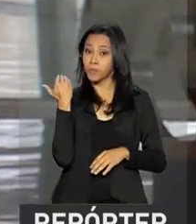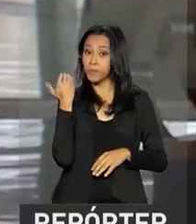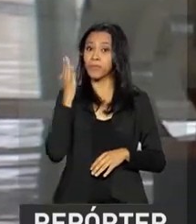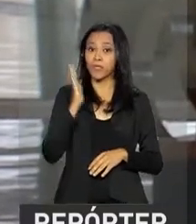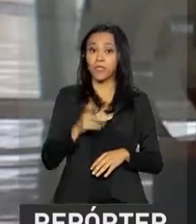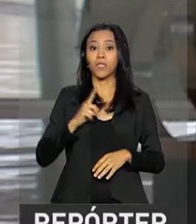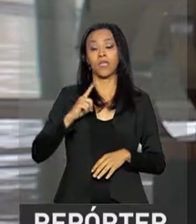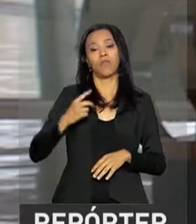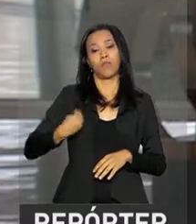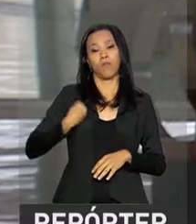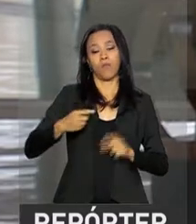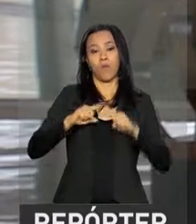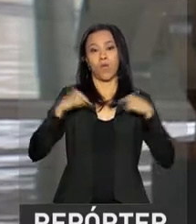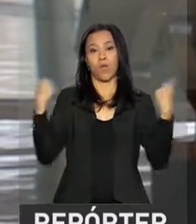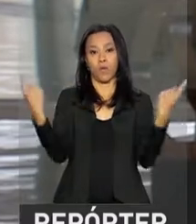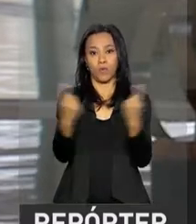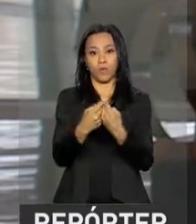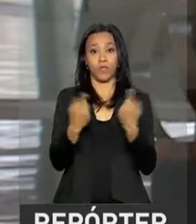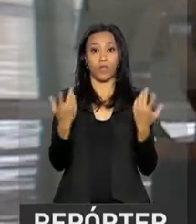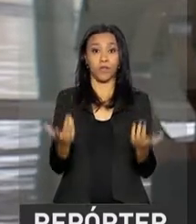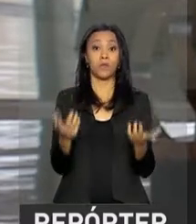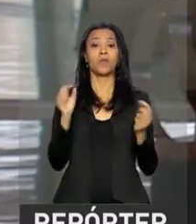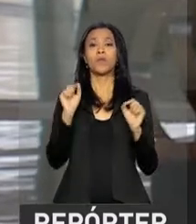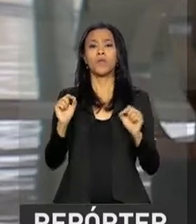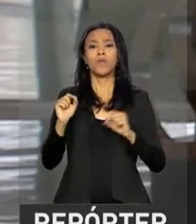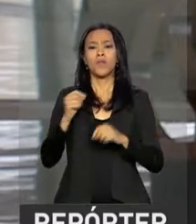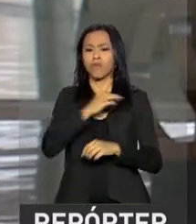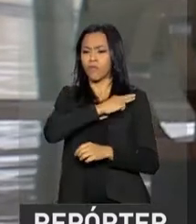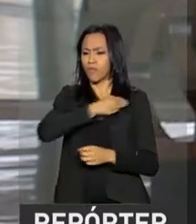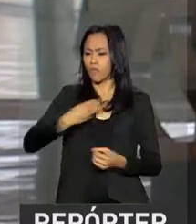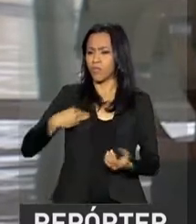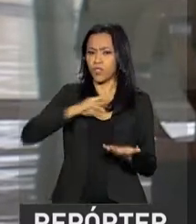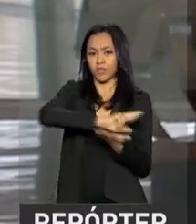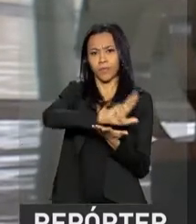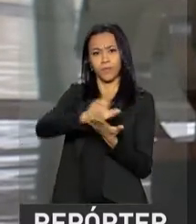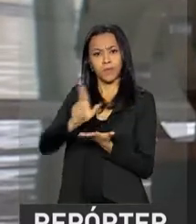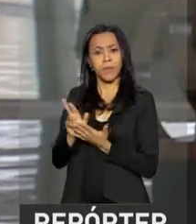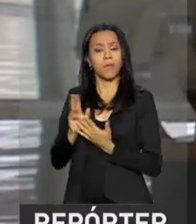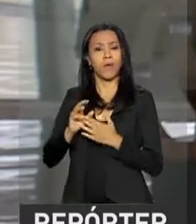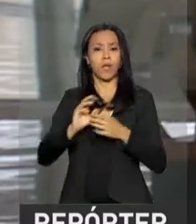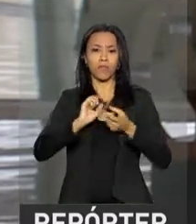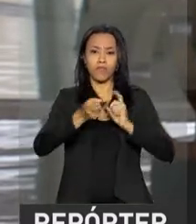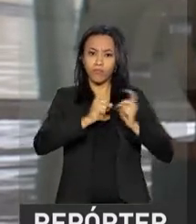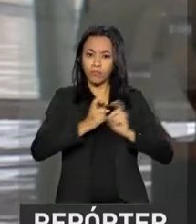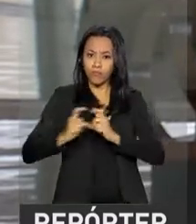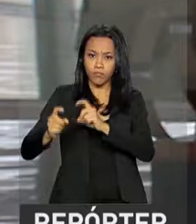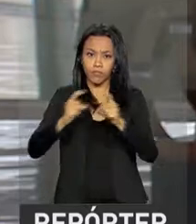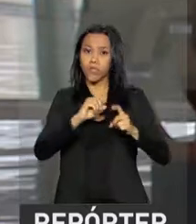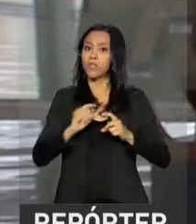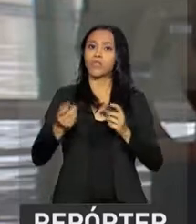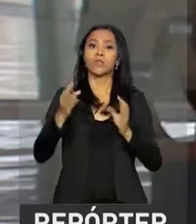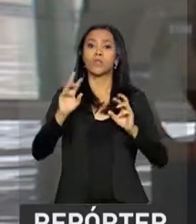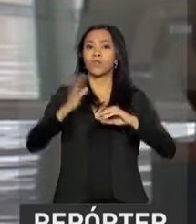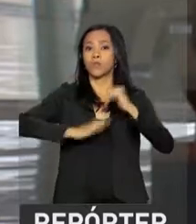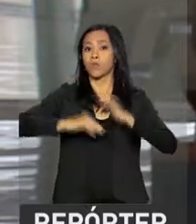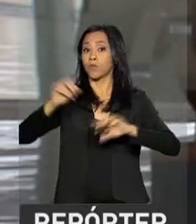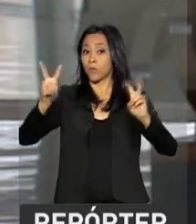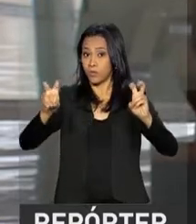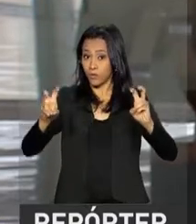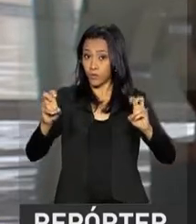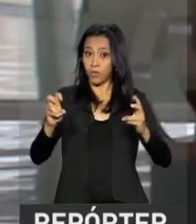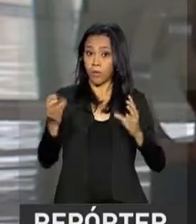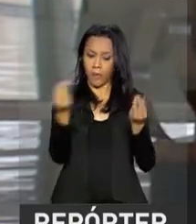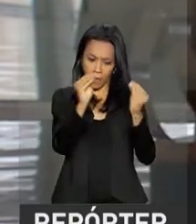palácio da alvorada com ministros para discutir os últimos detalhes da criação do ministério extraordinário de segurança pública segundo o